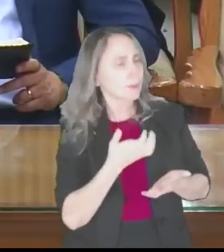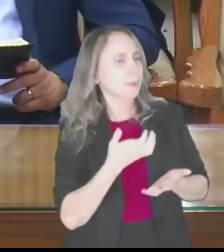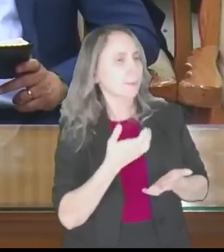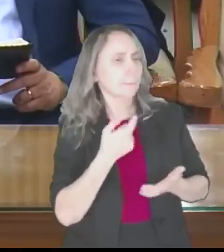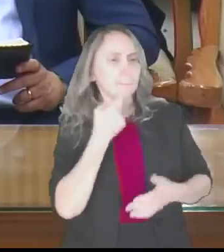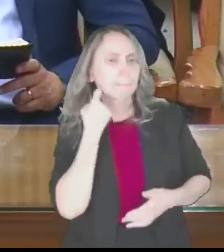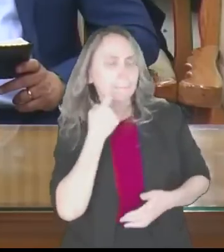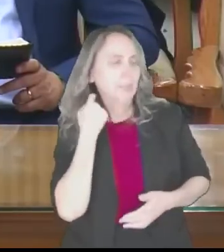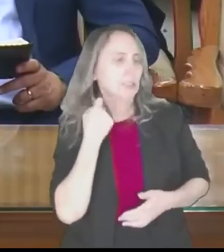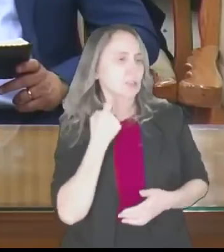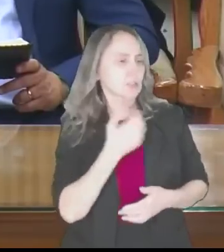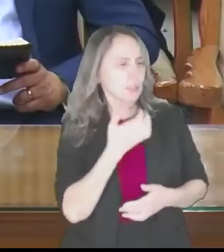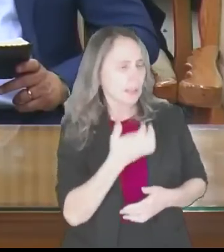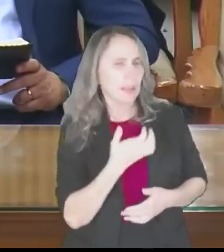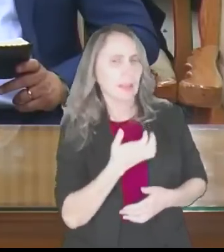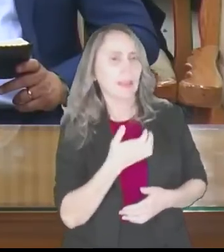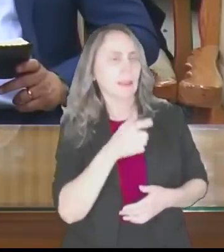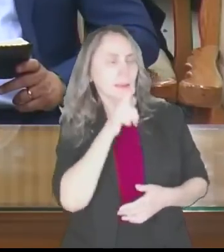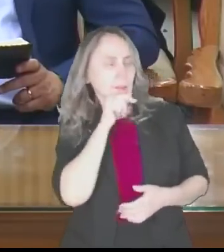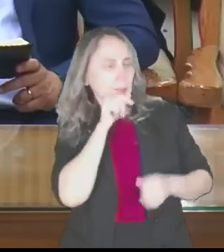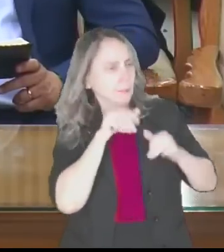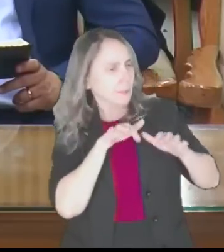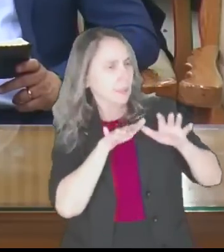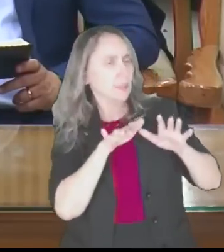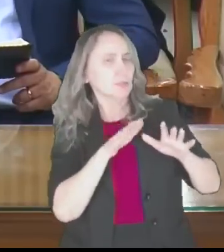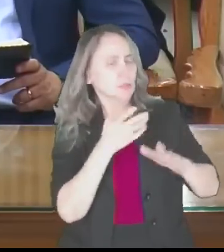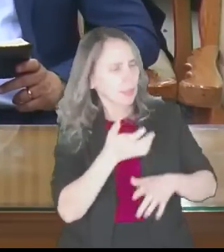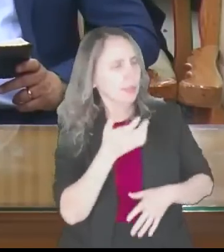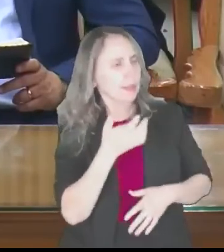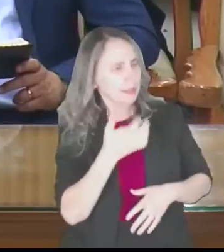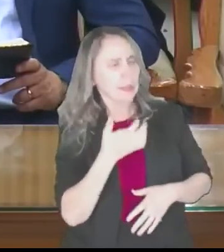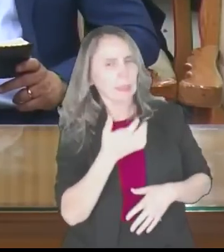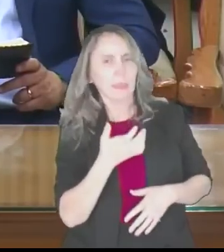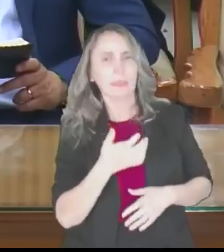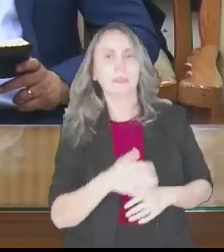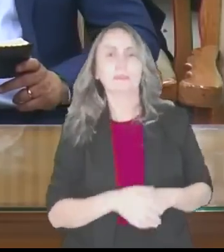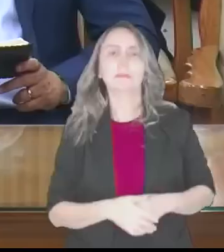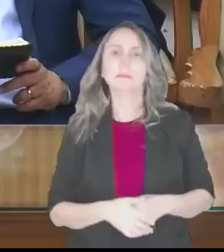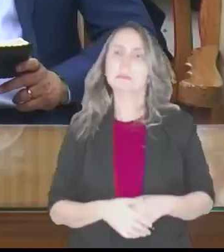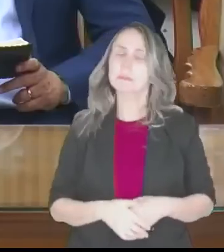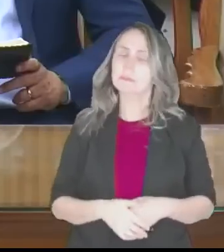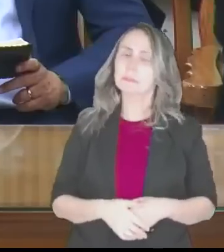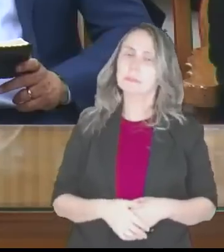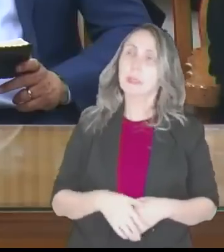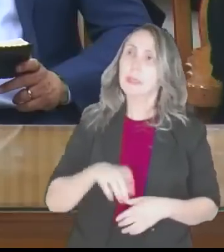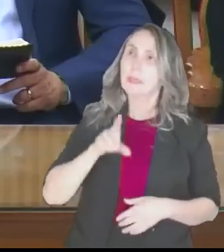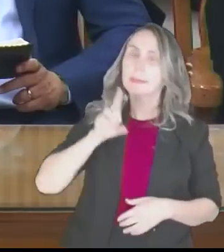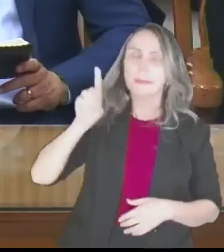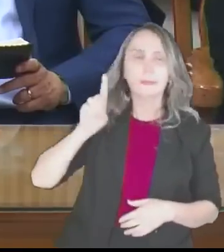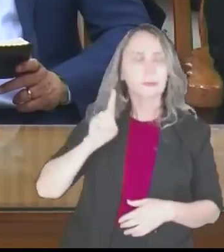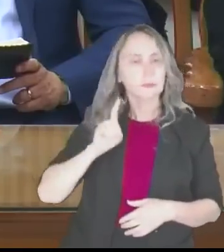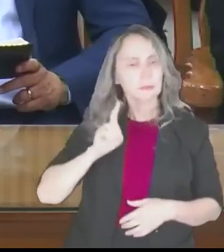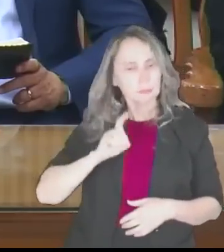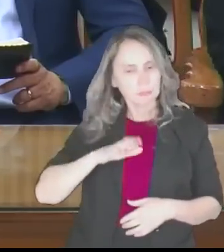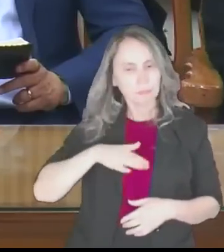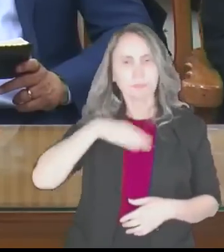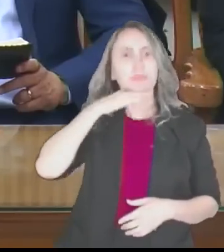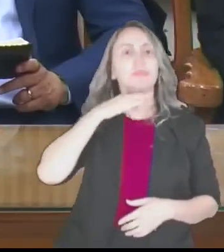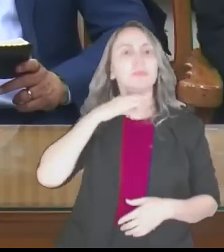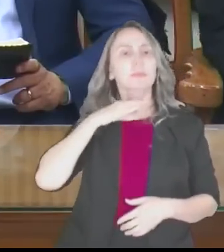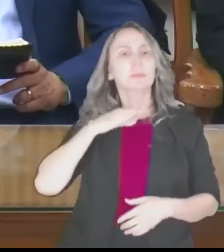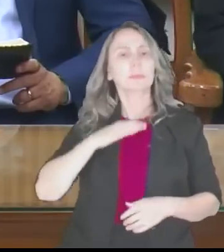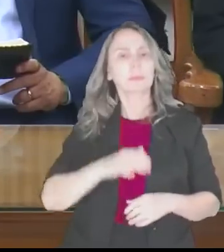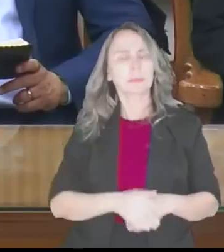gente quer isso, quer codornizes. A gente quer isso e quer aquilo. E Deus se aborreceu. E Deus disse a Moisés lá no monte, Deus disse, Moisés,